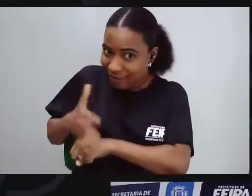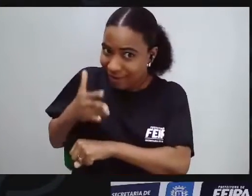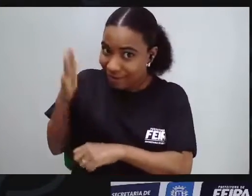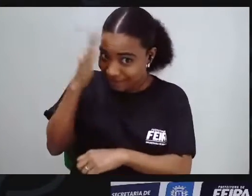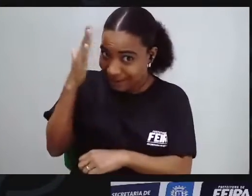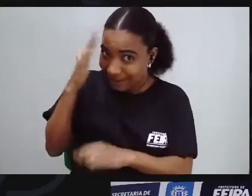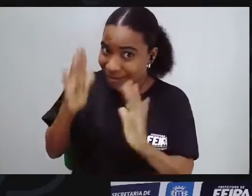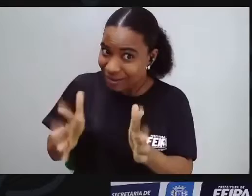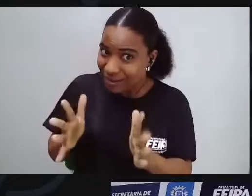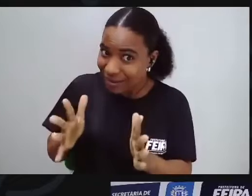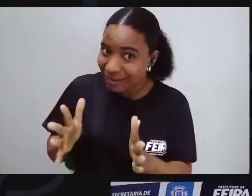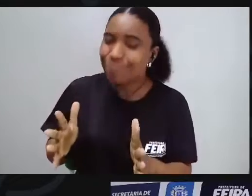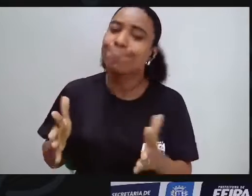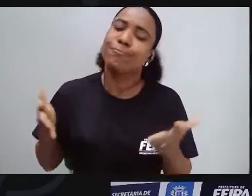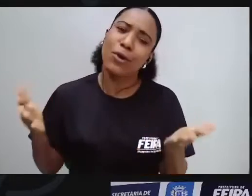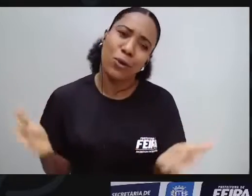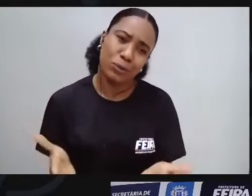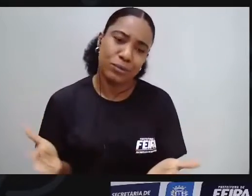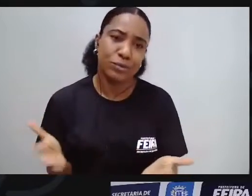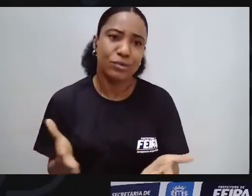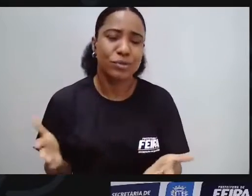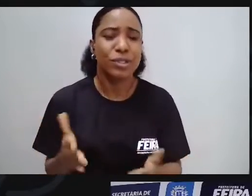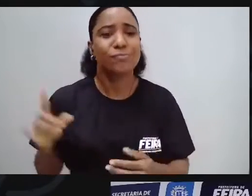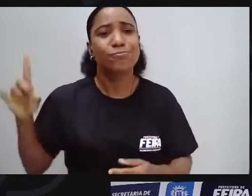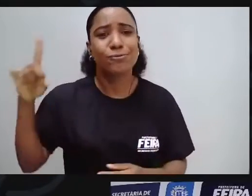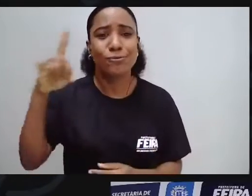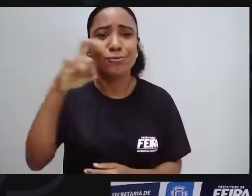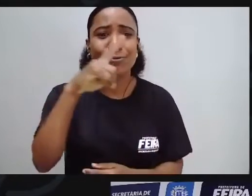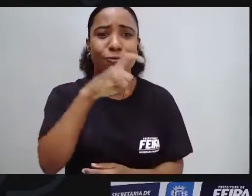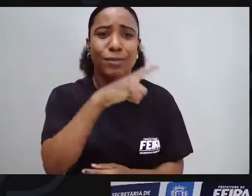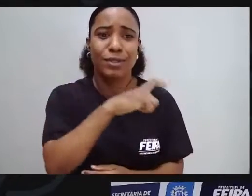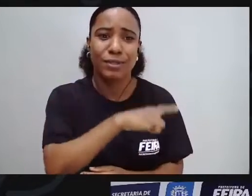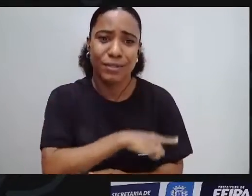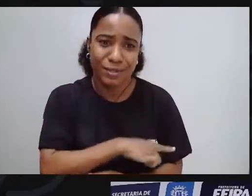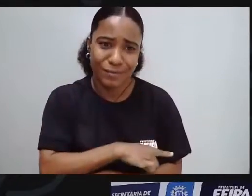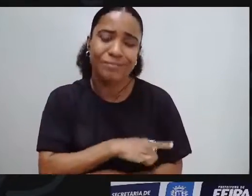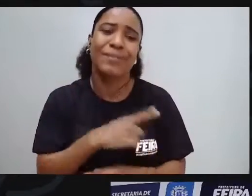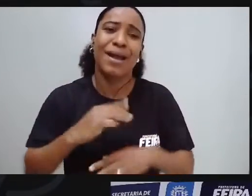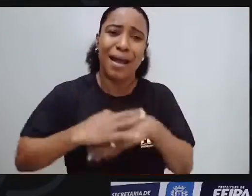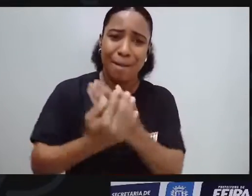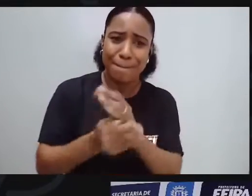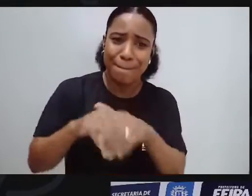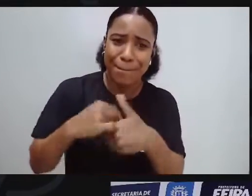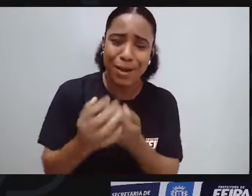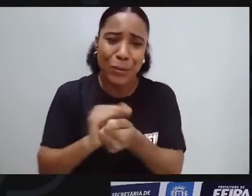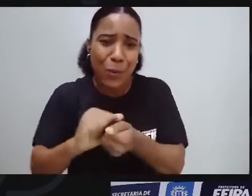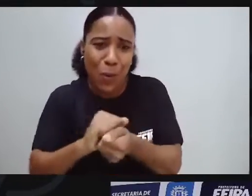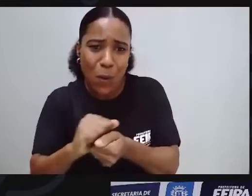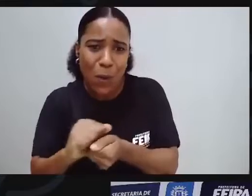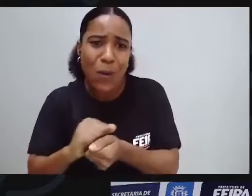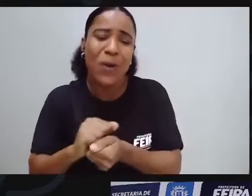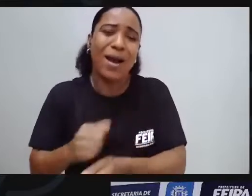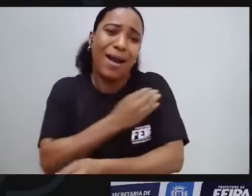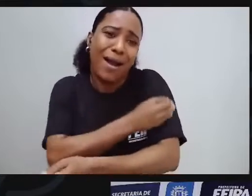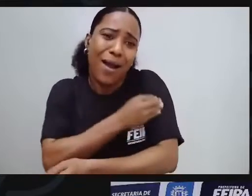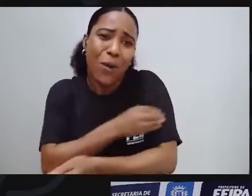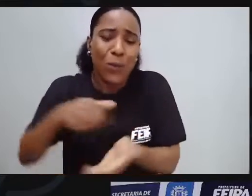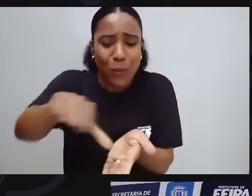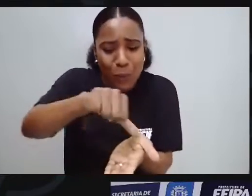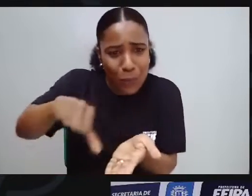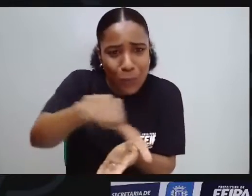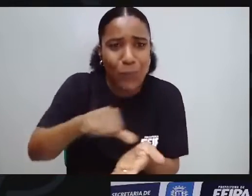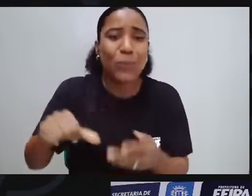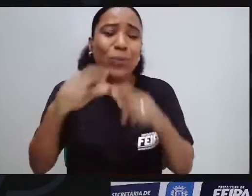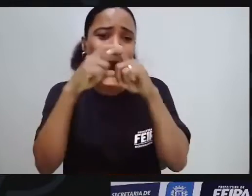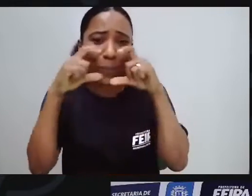nós estamos vivendo dias difíceis não é é toda hora lavando as mãos usando álcool máscara